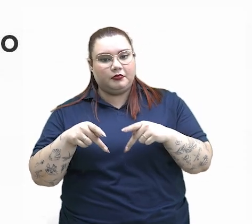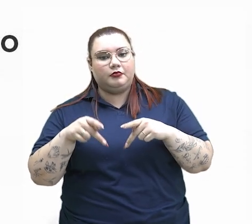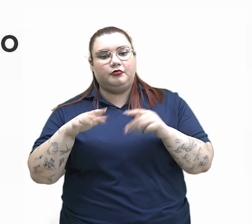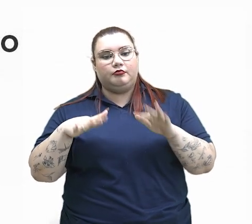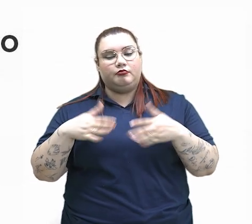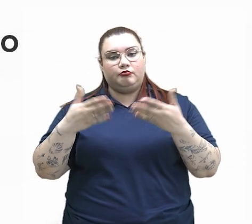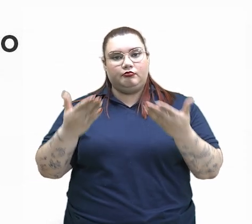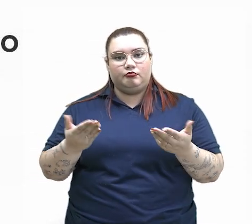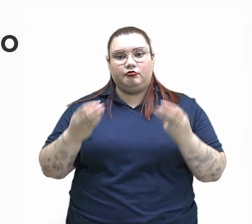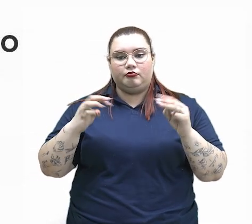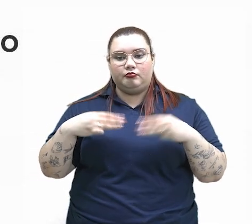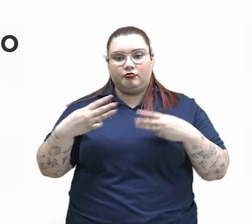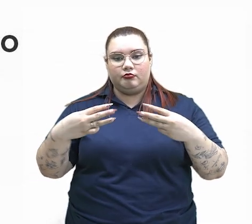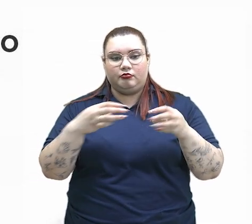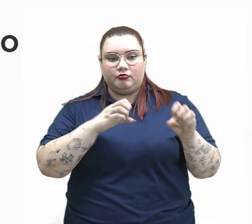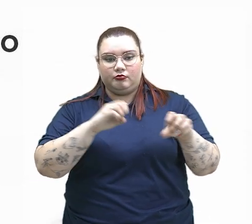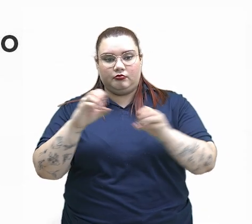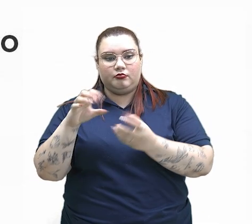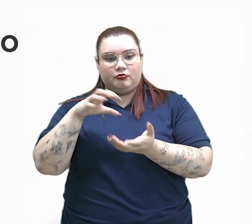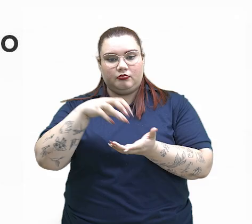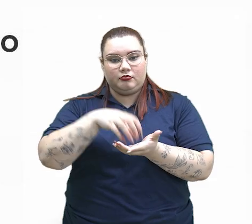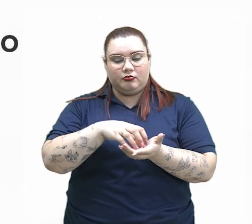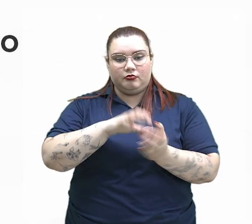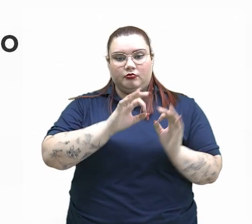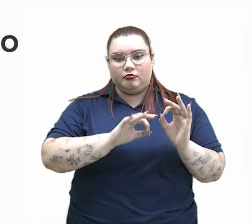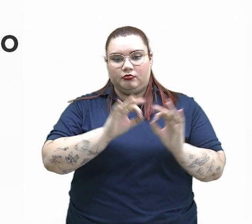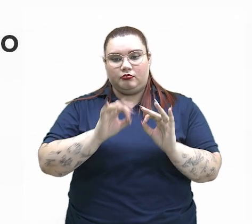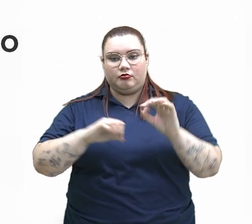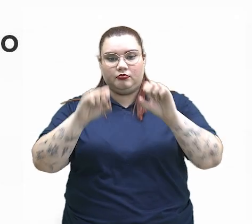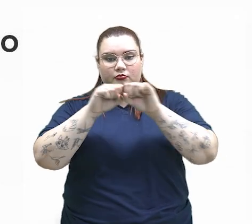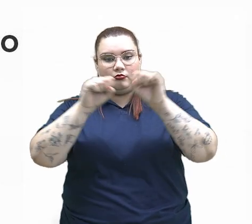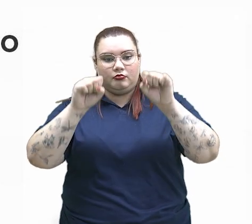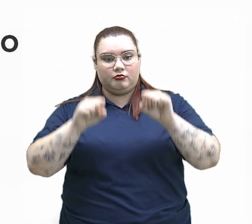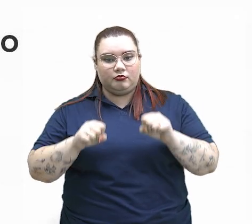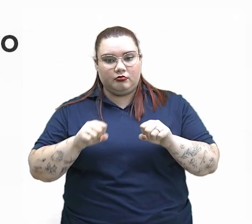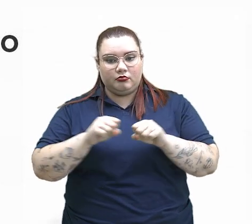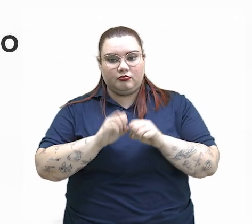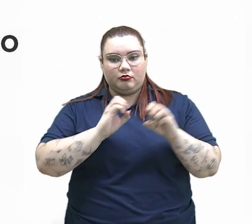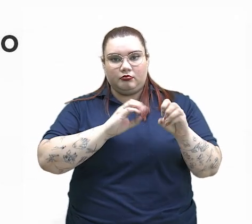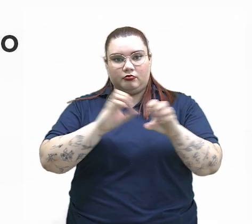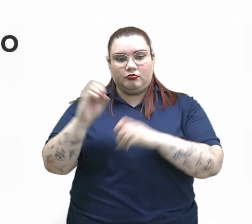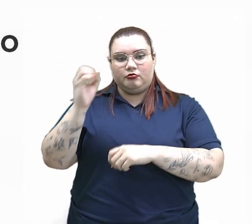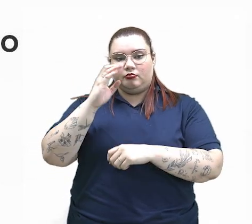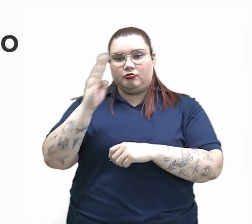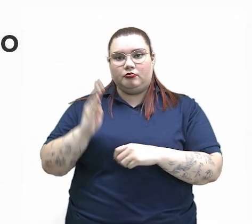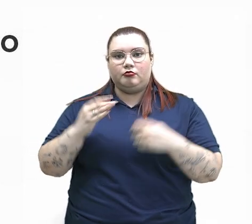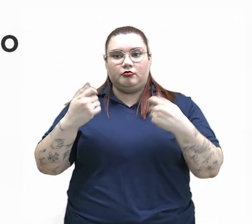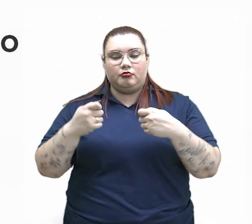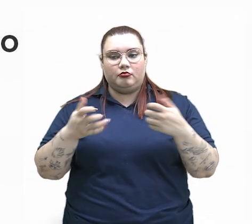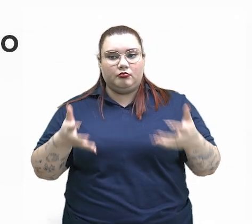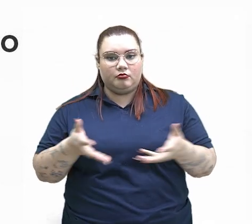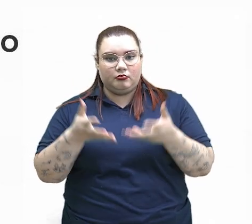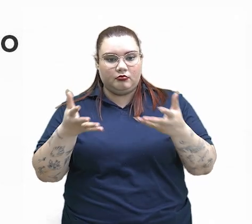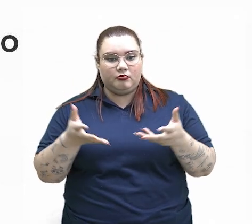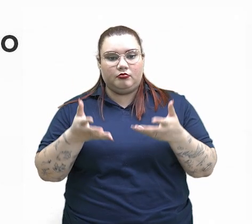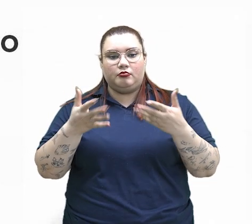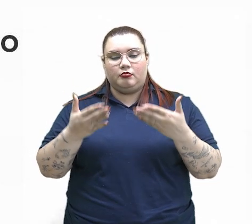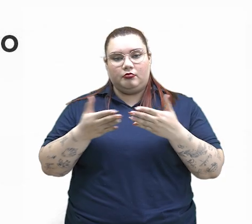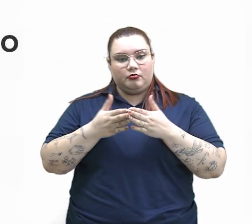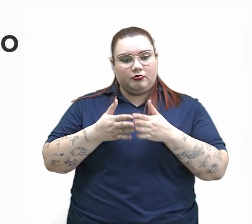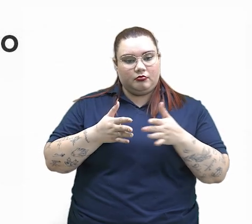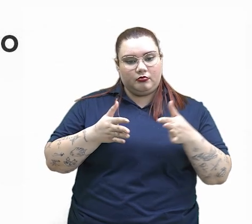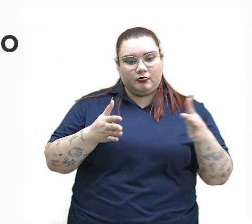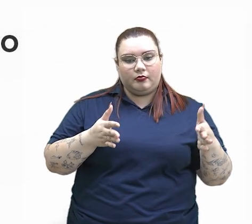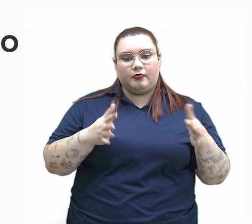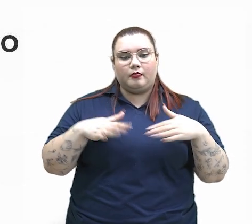povos. Assim, o Ministério da Educação, órgão regulamentador do sistema educacional brasileiro, deve promover, e aí assim por diante,